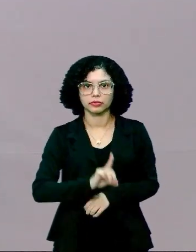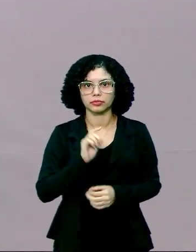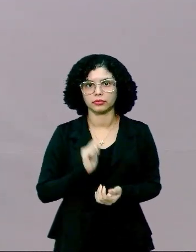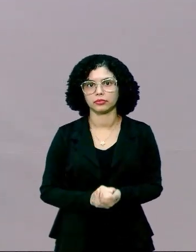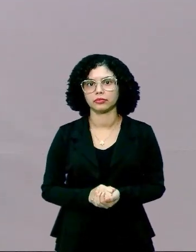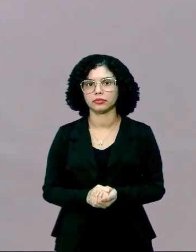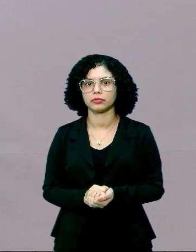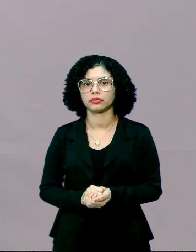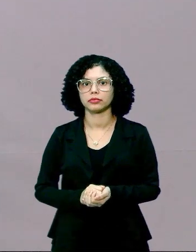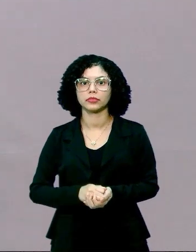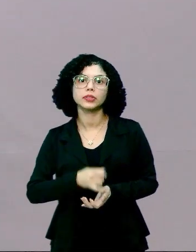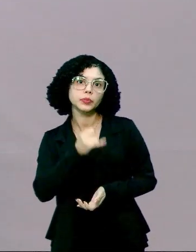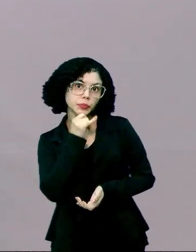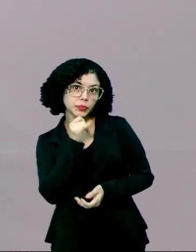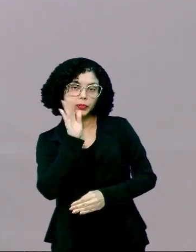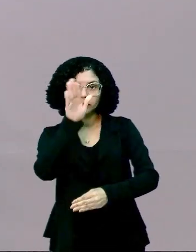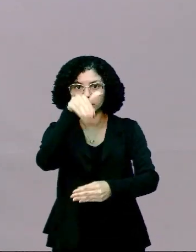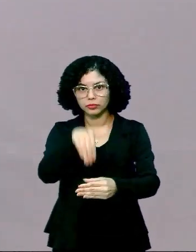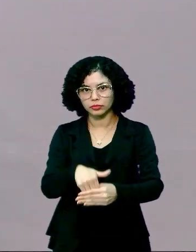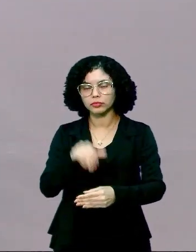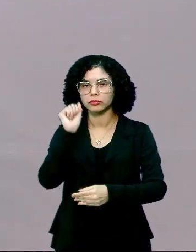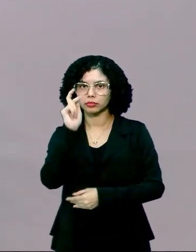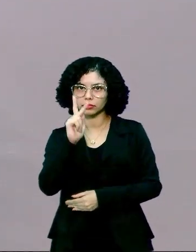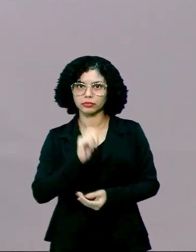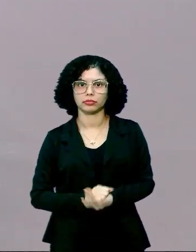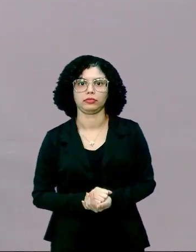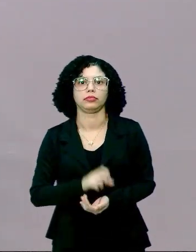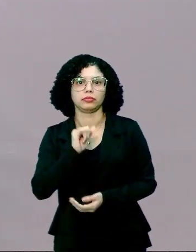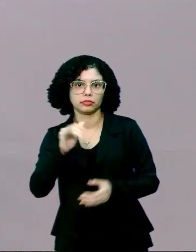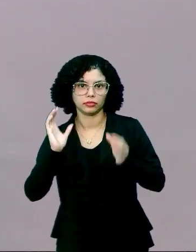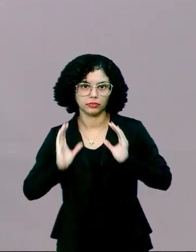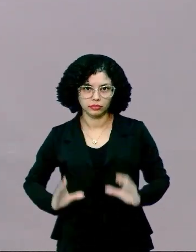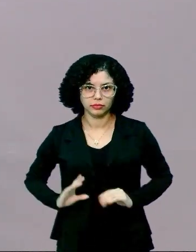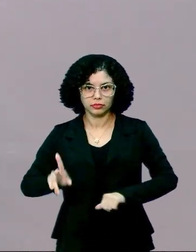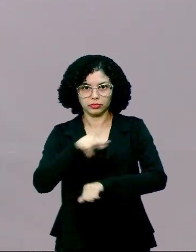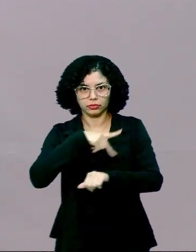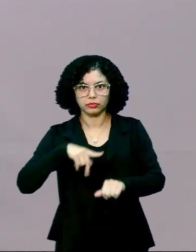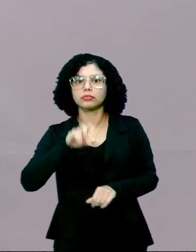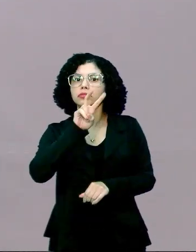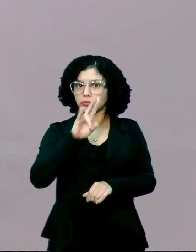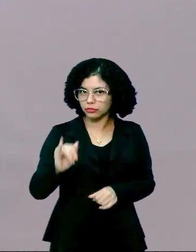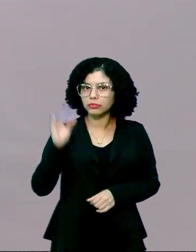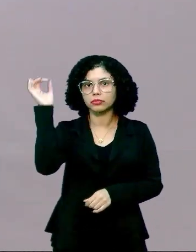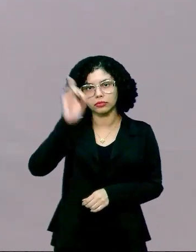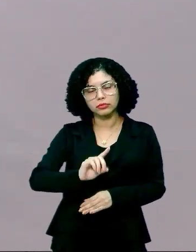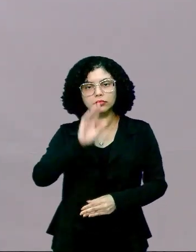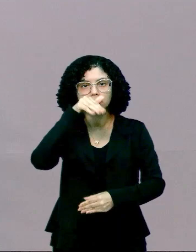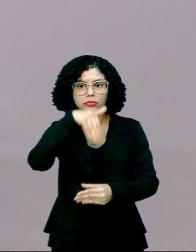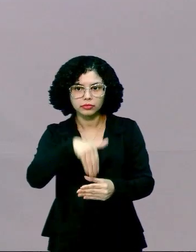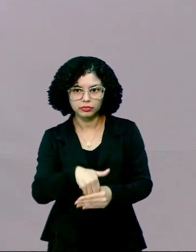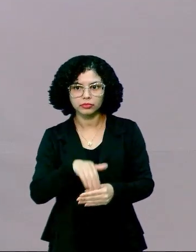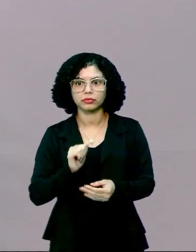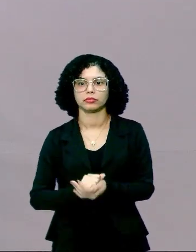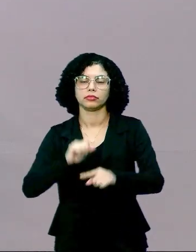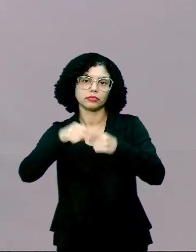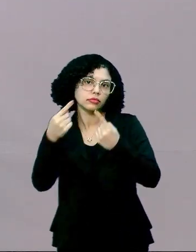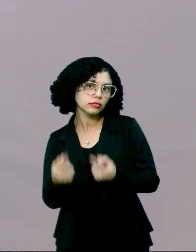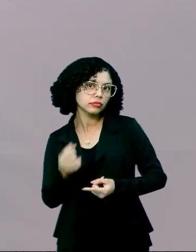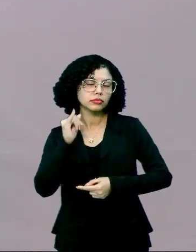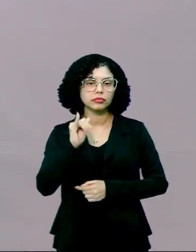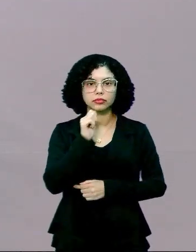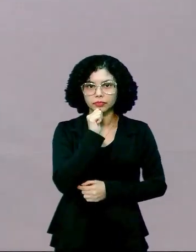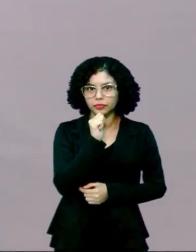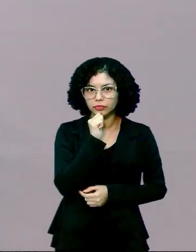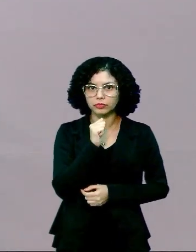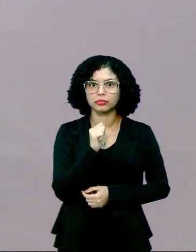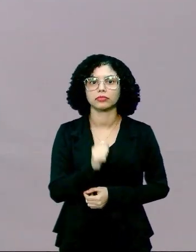por exemplo, o voto. Ok? Se você é cidadão de um país, você vai ter direito ao voto. Porém, se você for